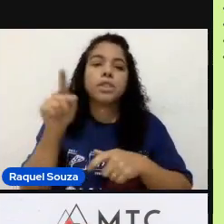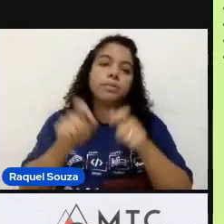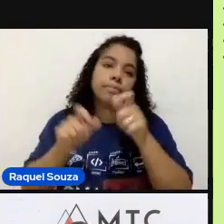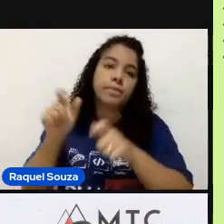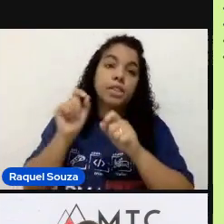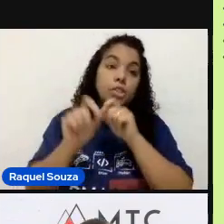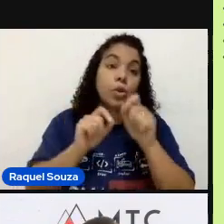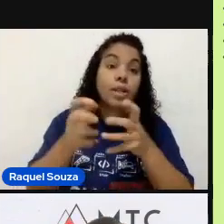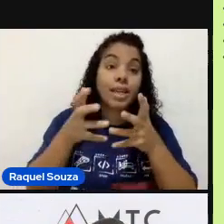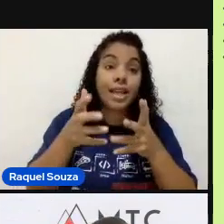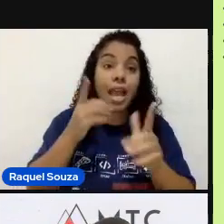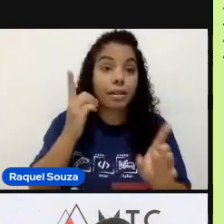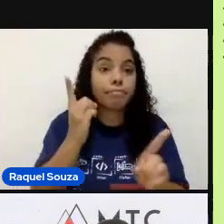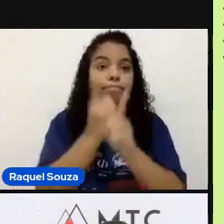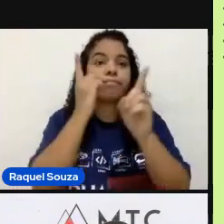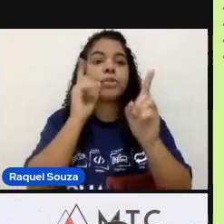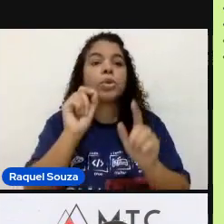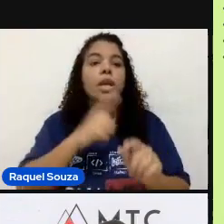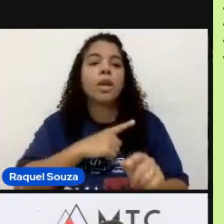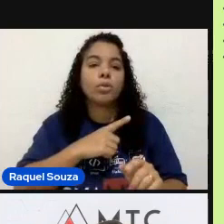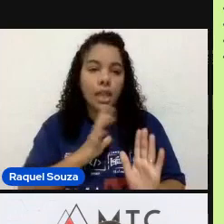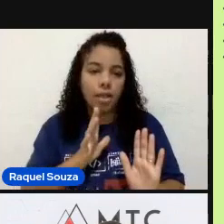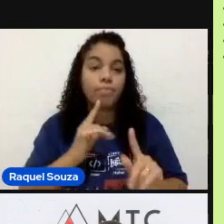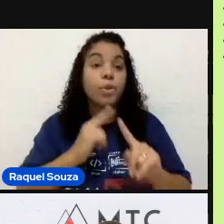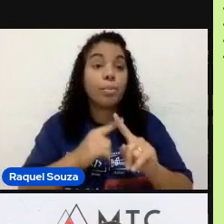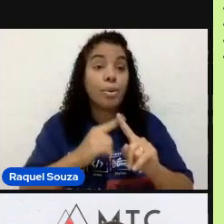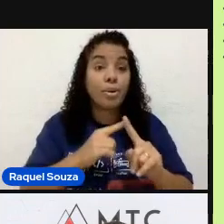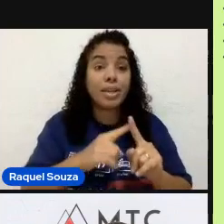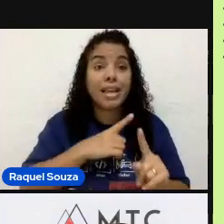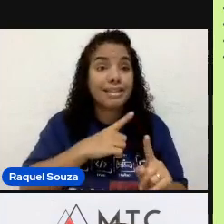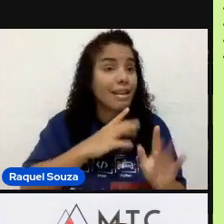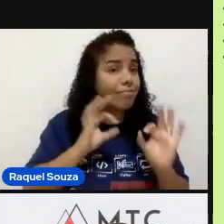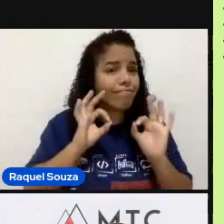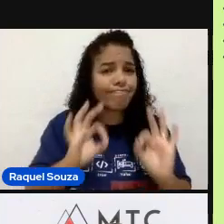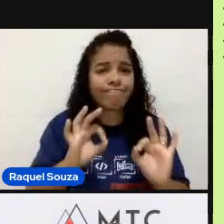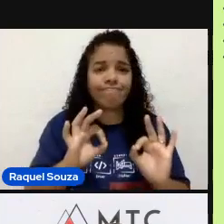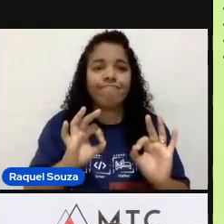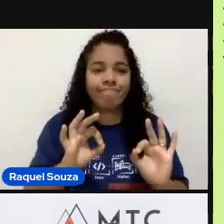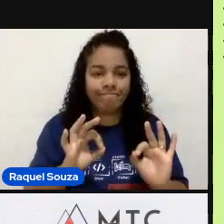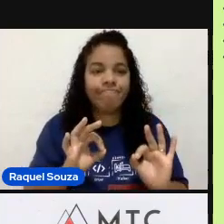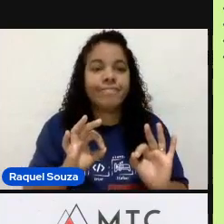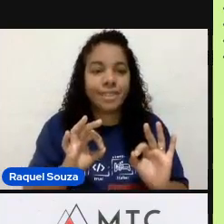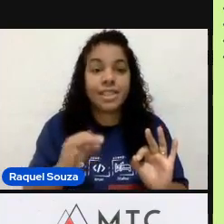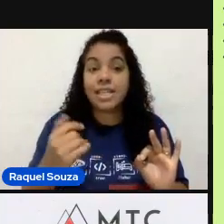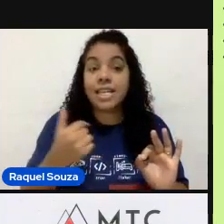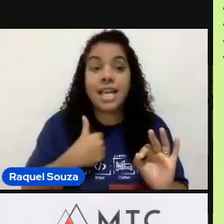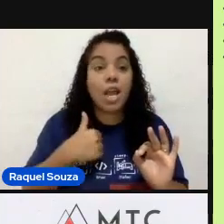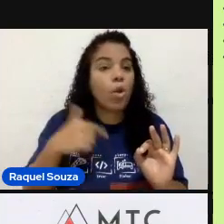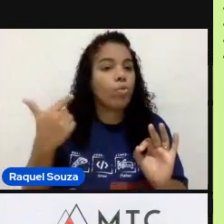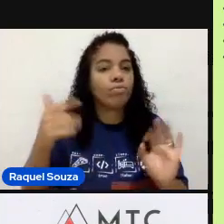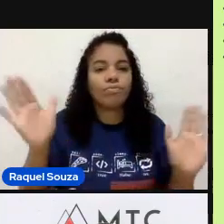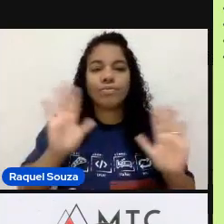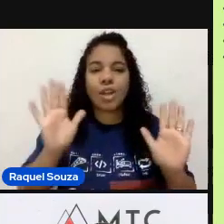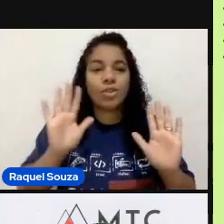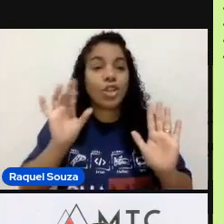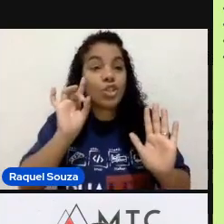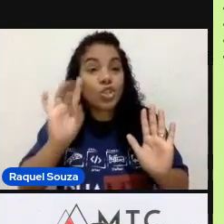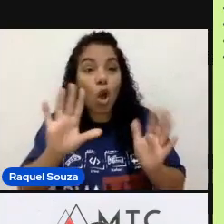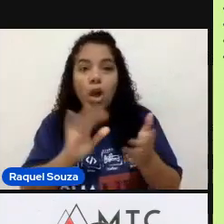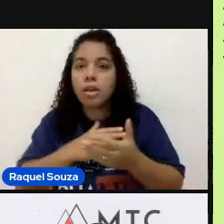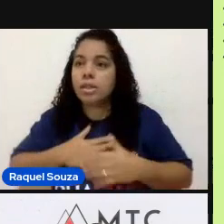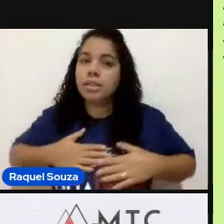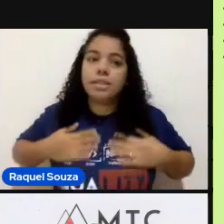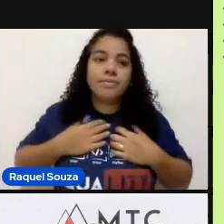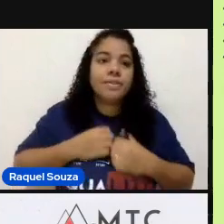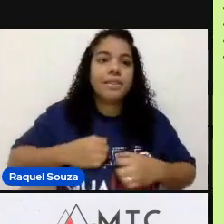que queiram descobrir o que eu tenho, porque eu tenho certeza que eu não tenho só ansiedade,